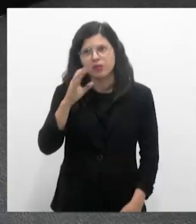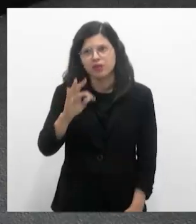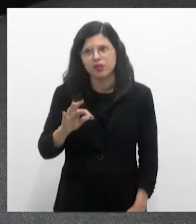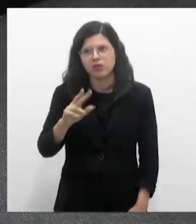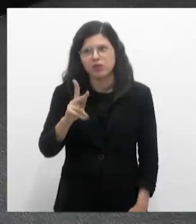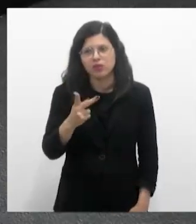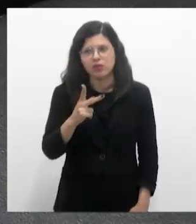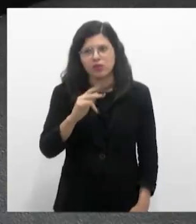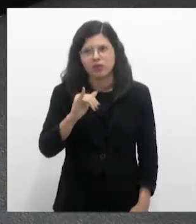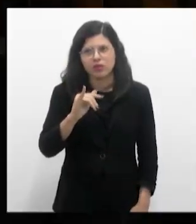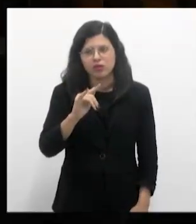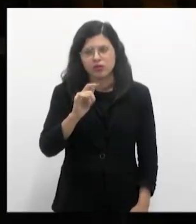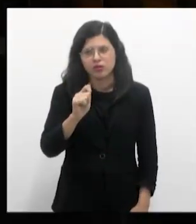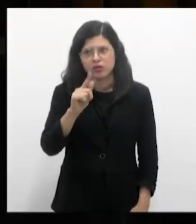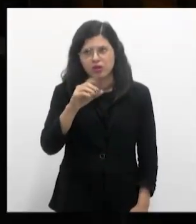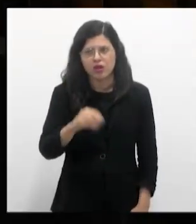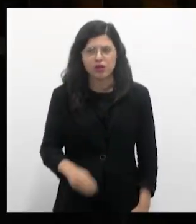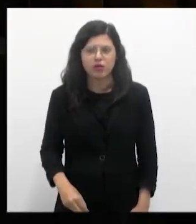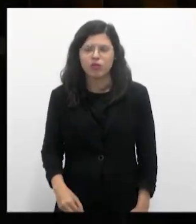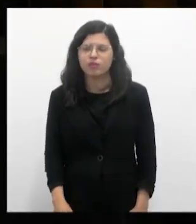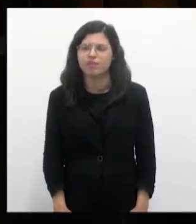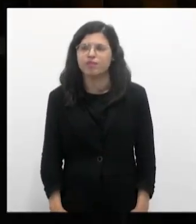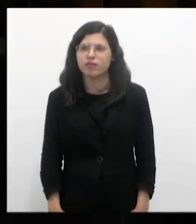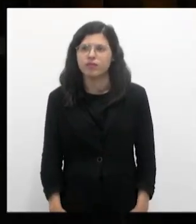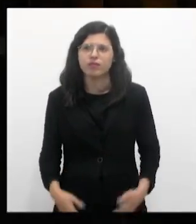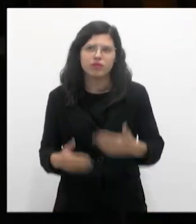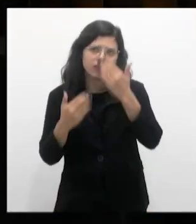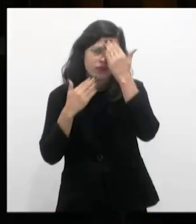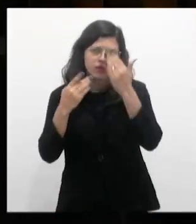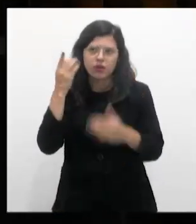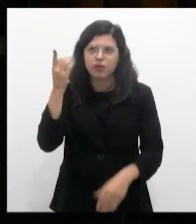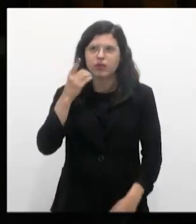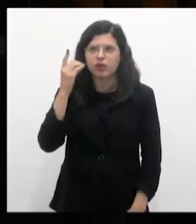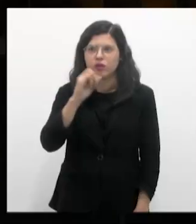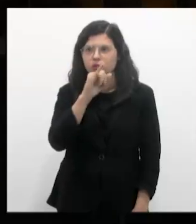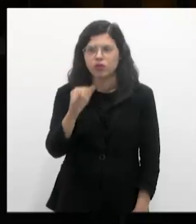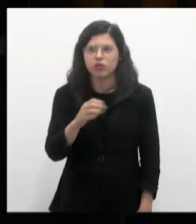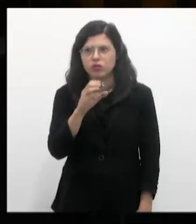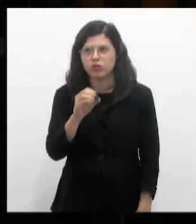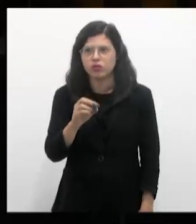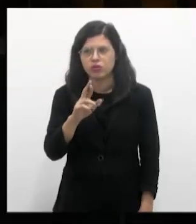Prefeitura. Muito obrigado. Obrigado ao deputado Renan Jordi pelo carinho.